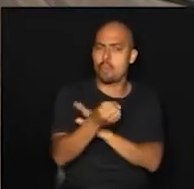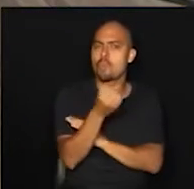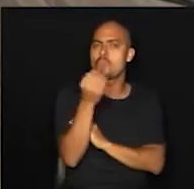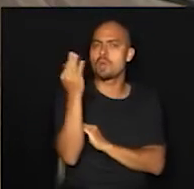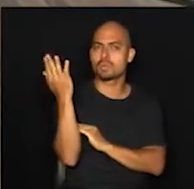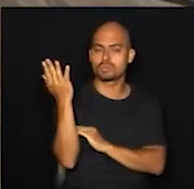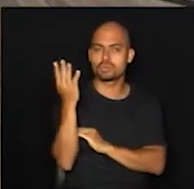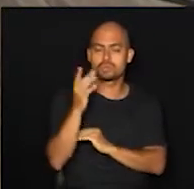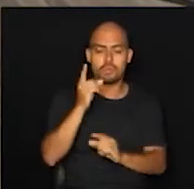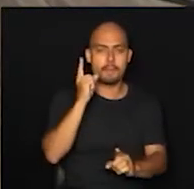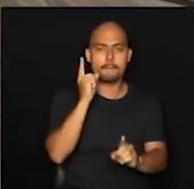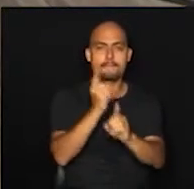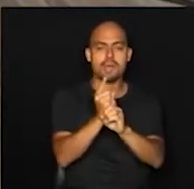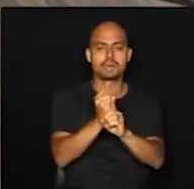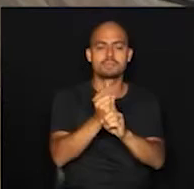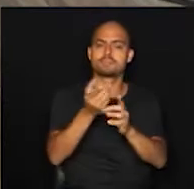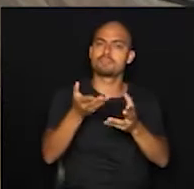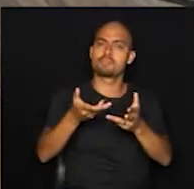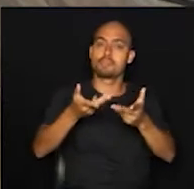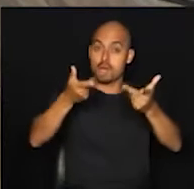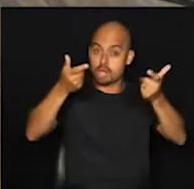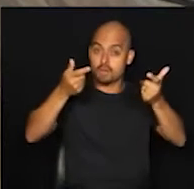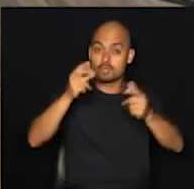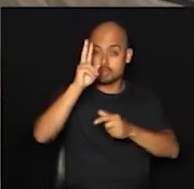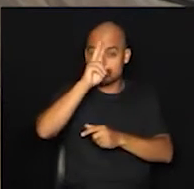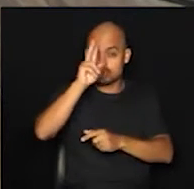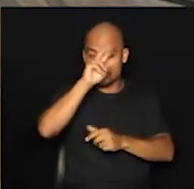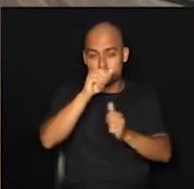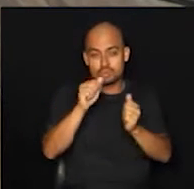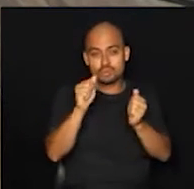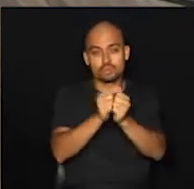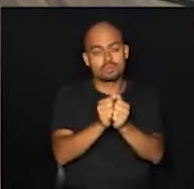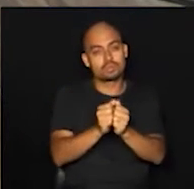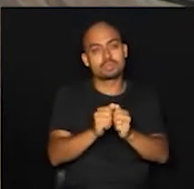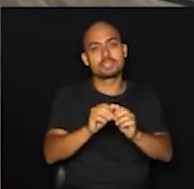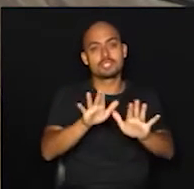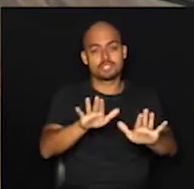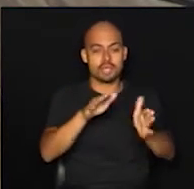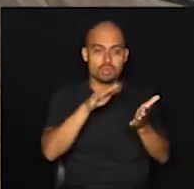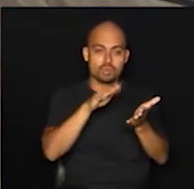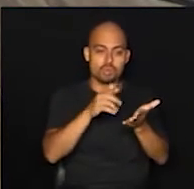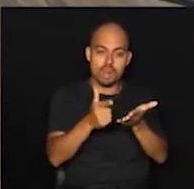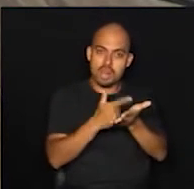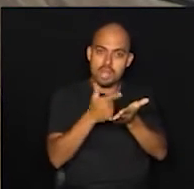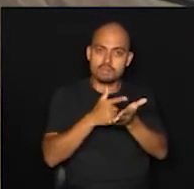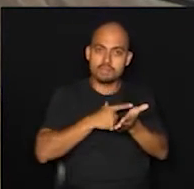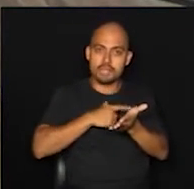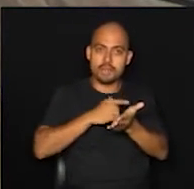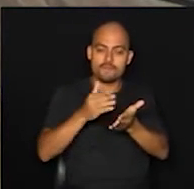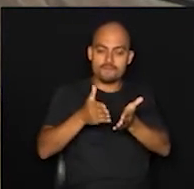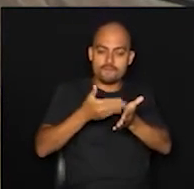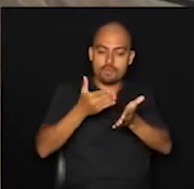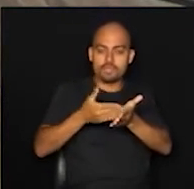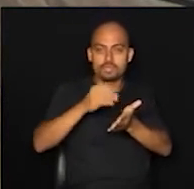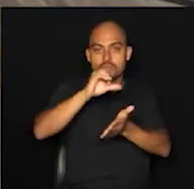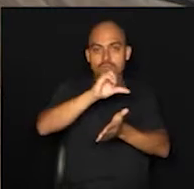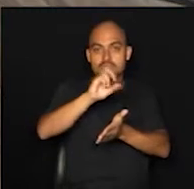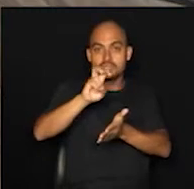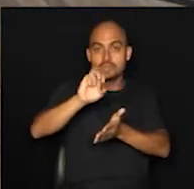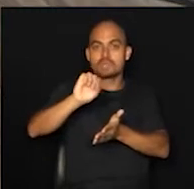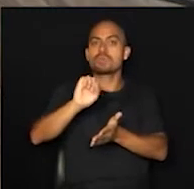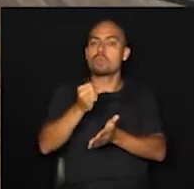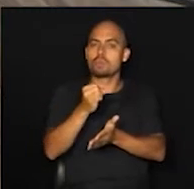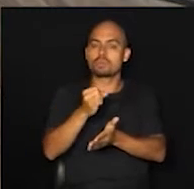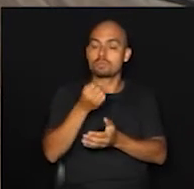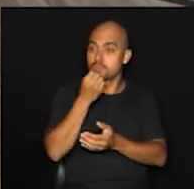um produto tão rico, com tantas histórias, já que o livro possui 958 páginas.